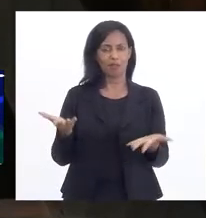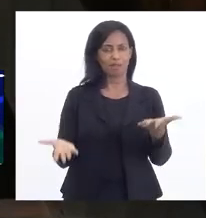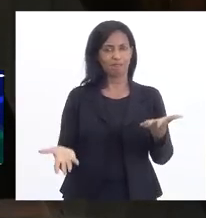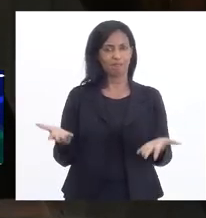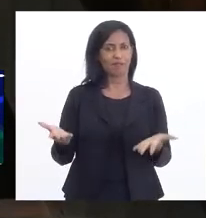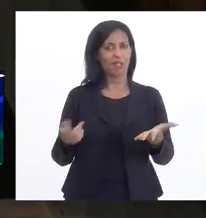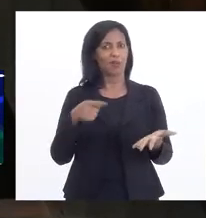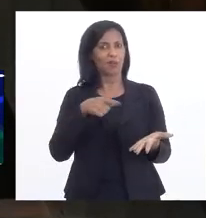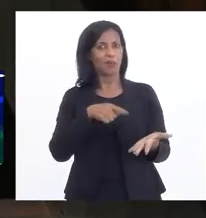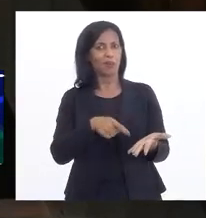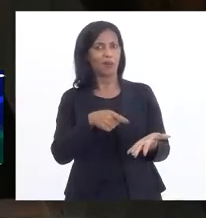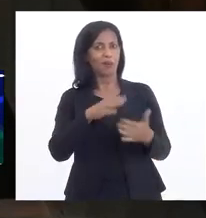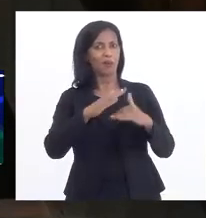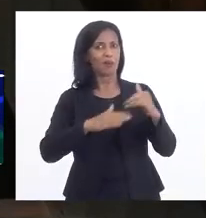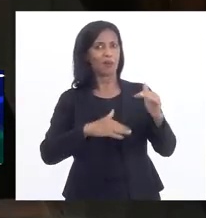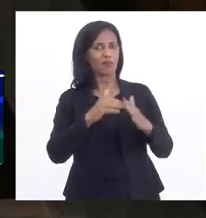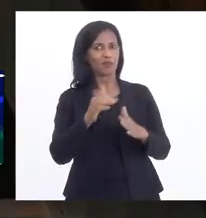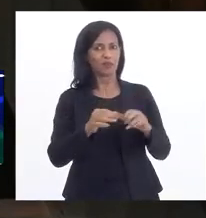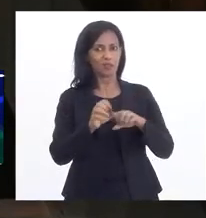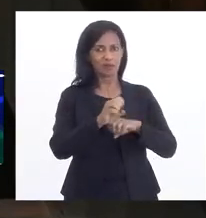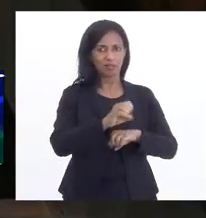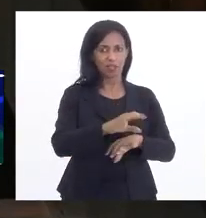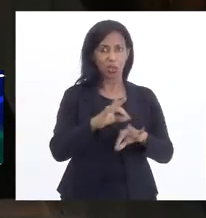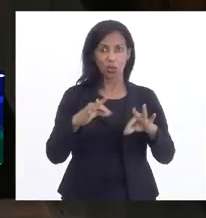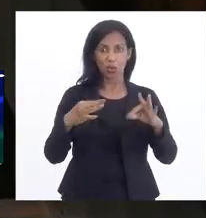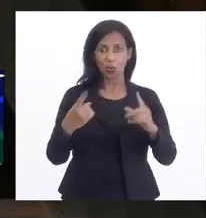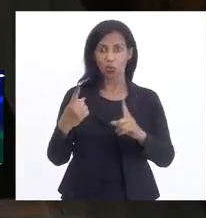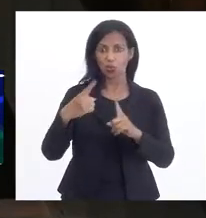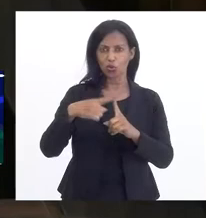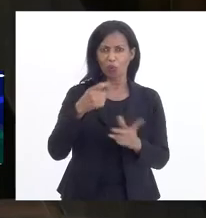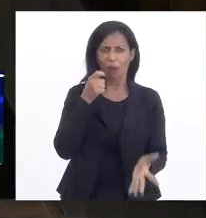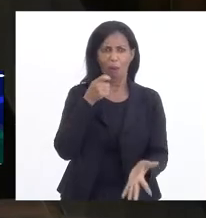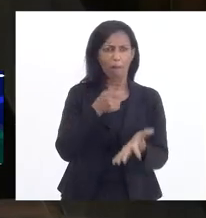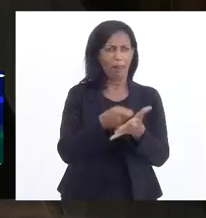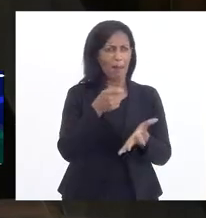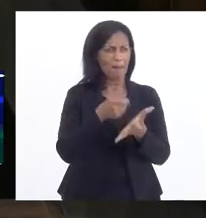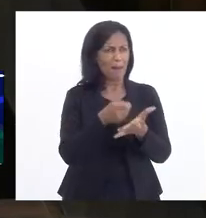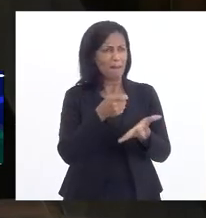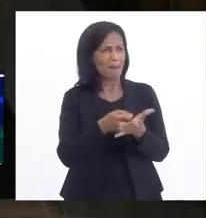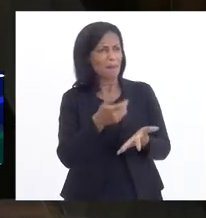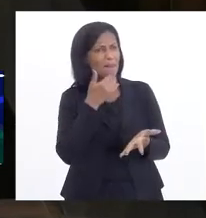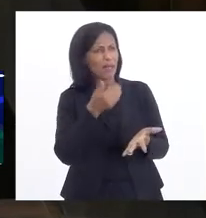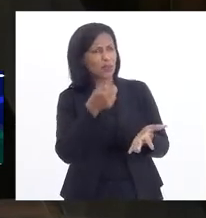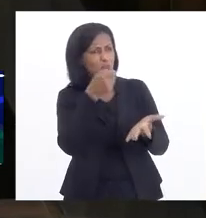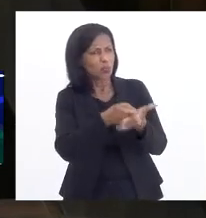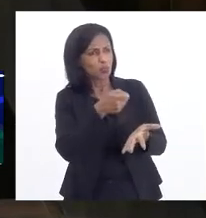o profissional da educação da rede estadual, todo tipo de exigência e todo tipo